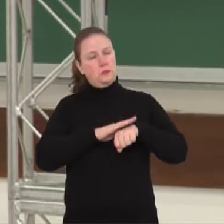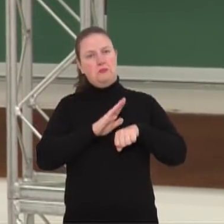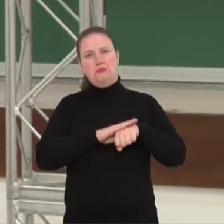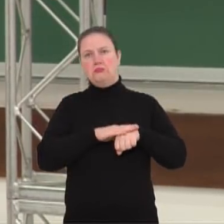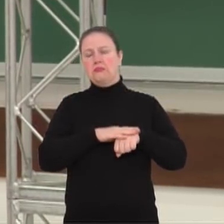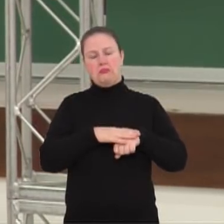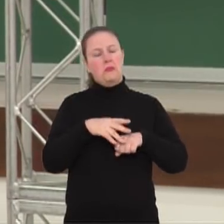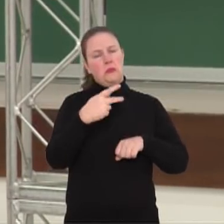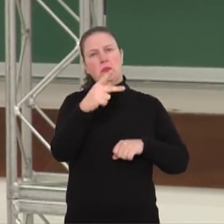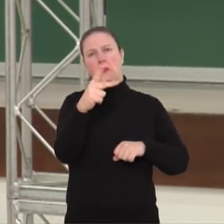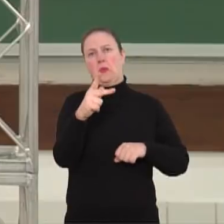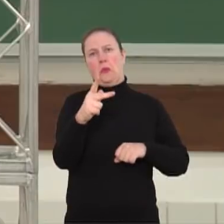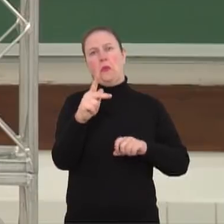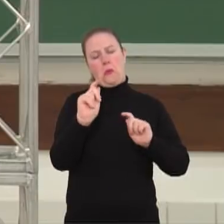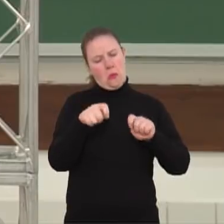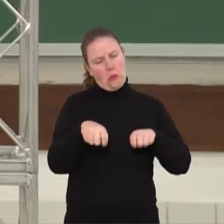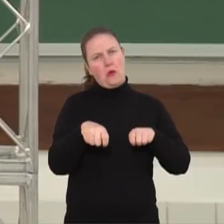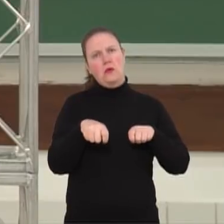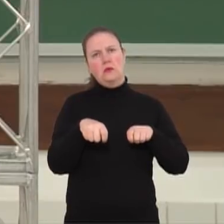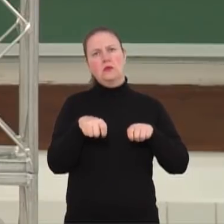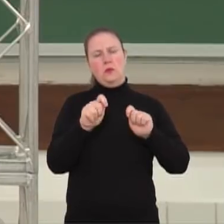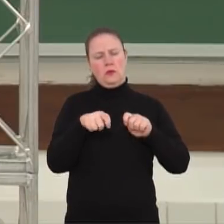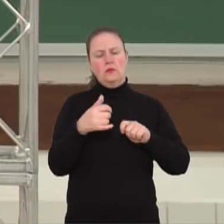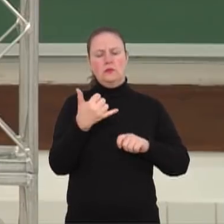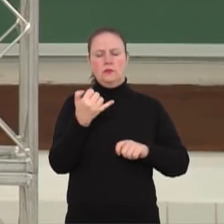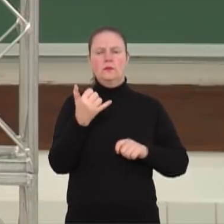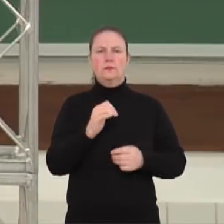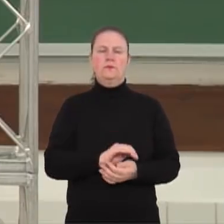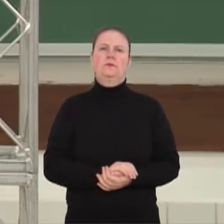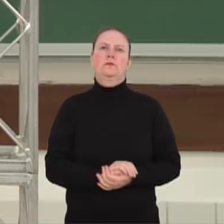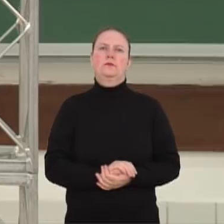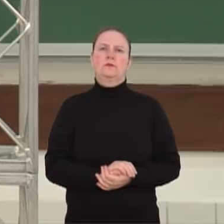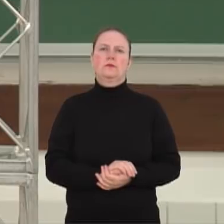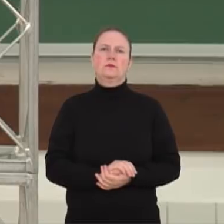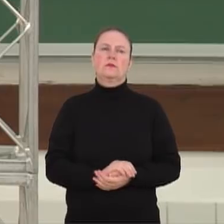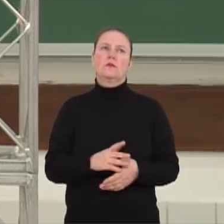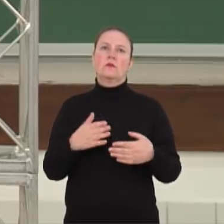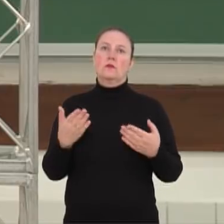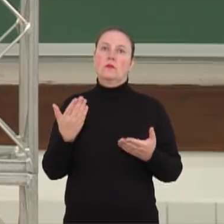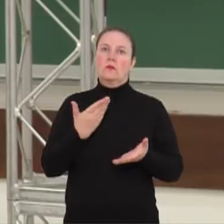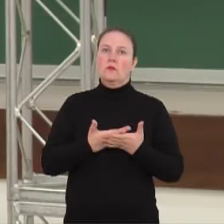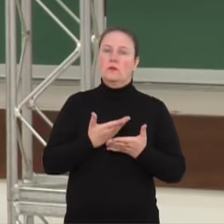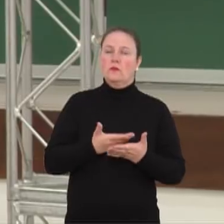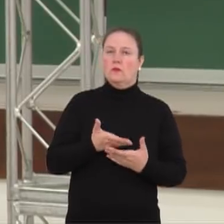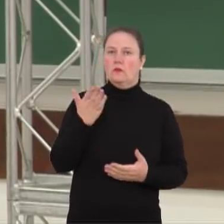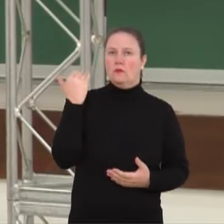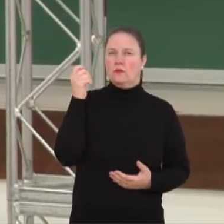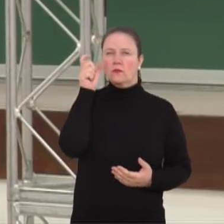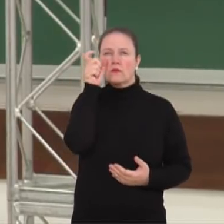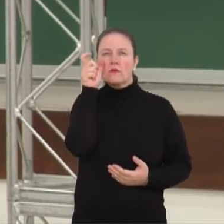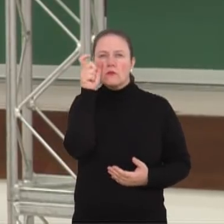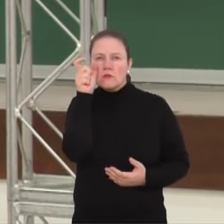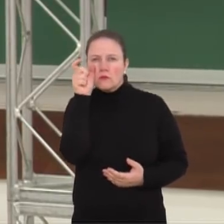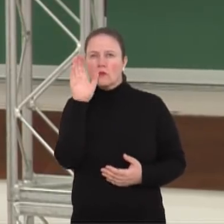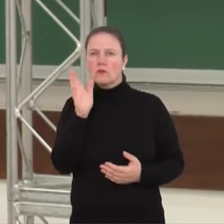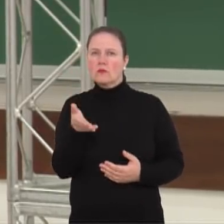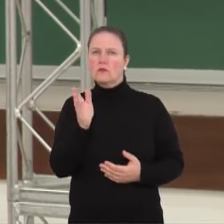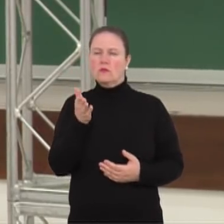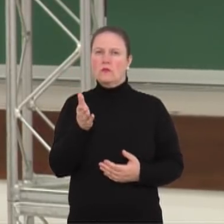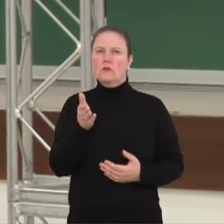seu lápis e let's go. Vamos lá, então. Na aula passada, você lembra o que a gente viu? Nós vimos os